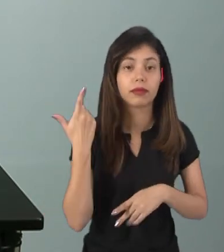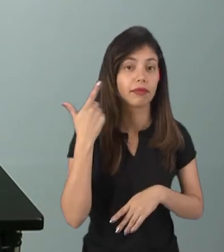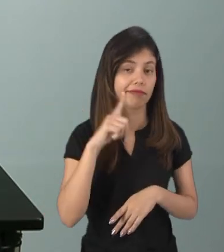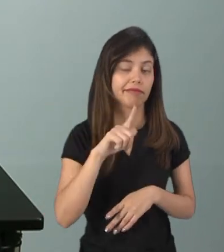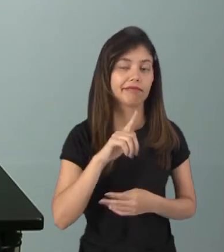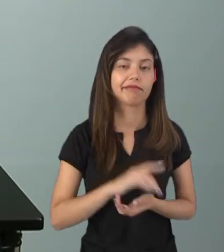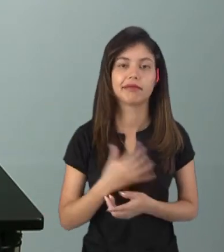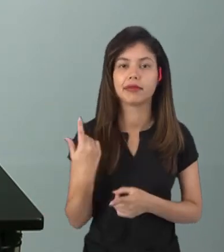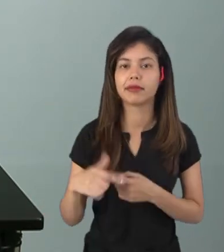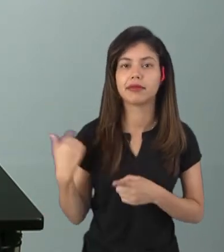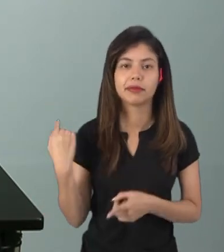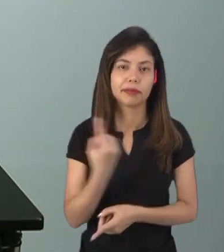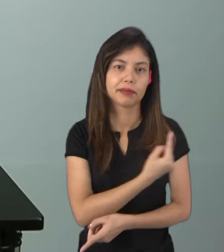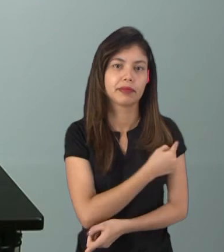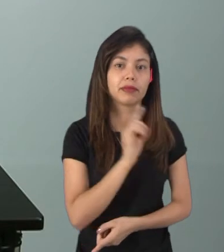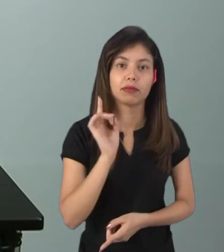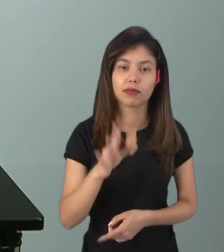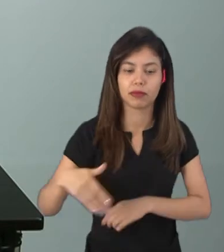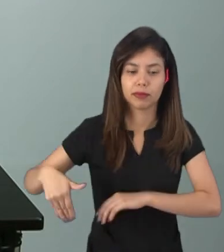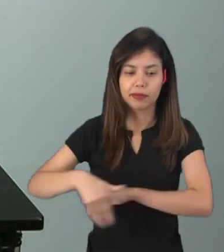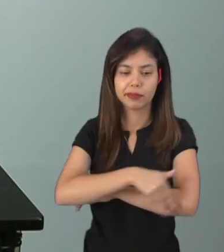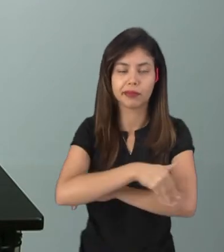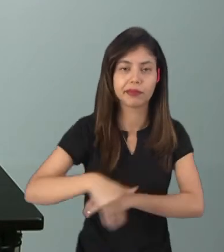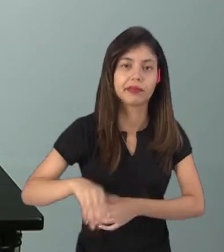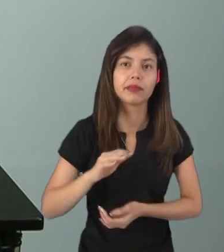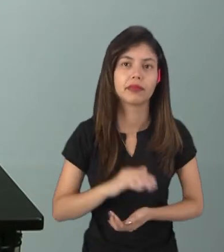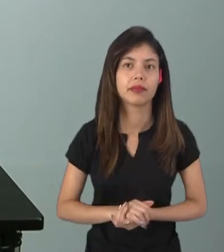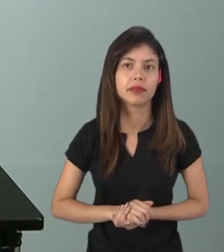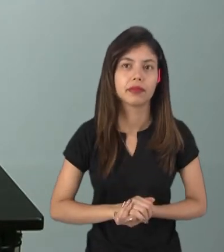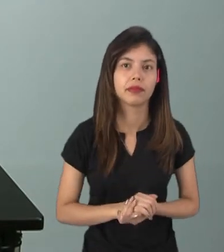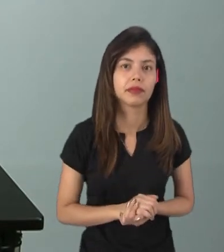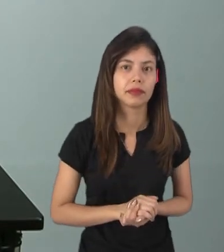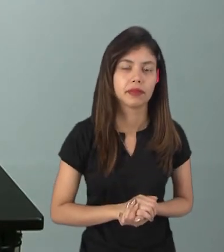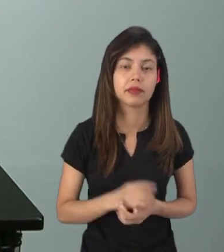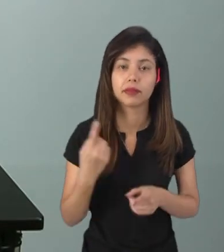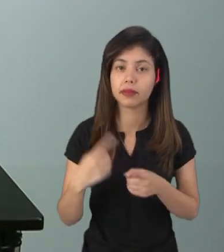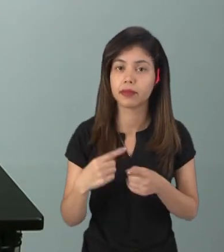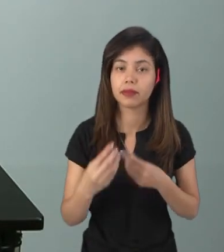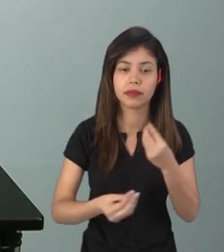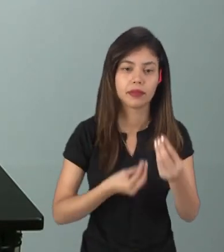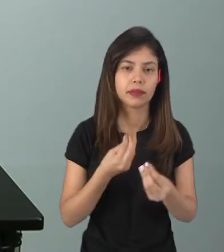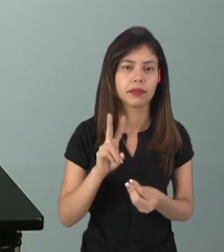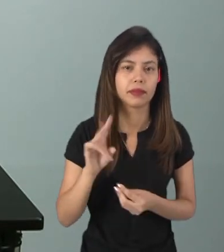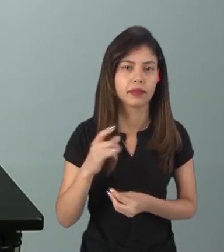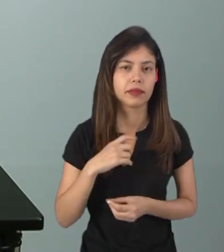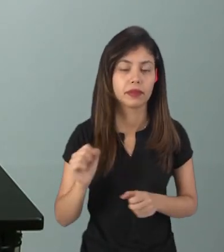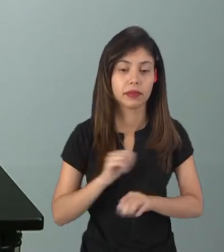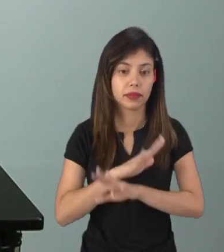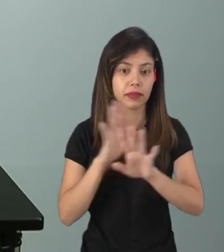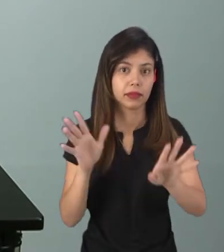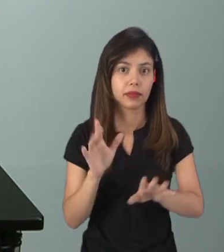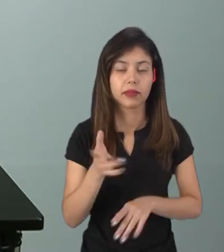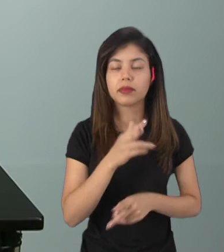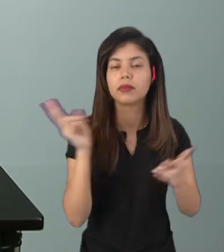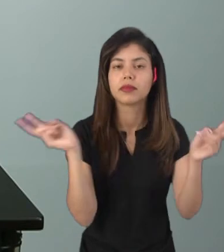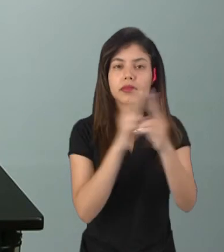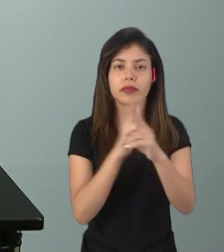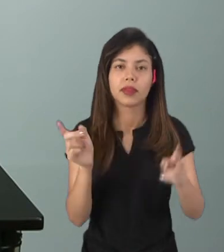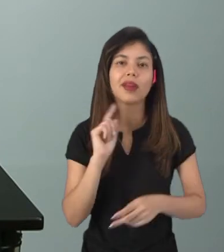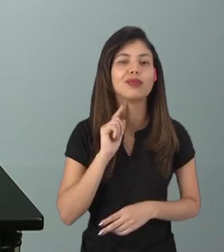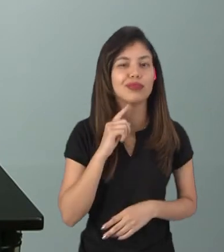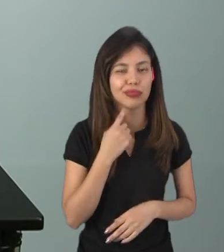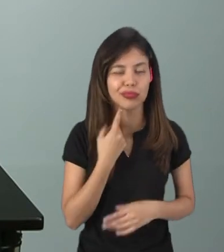população. Porque nós não queremos só ruas, né, ruas e ruas, porque como é que vai ficar a qualidade do ar? Vai